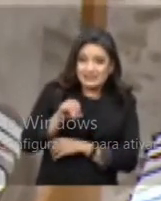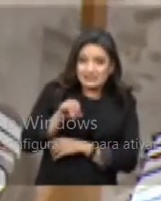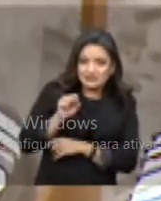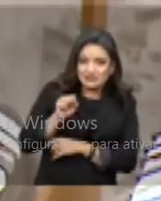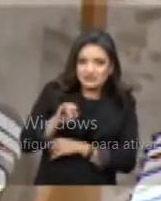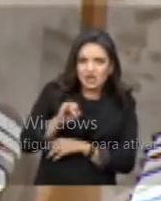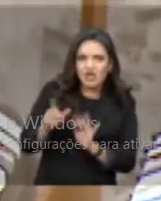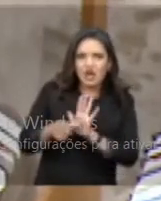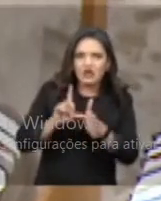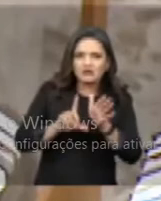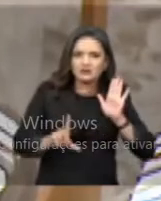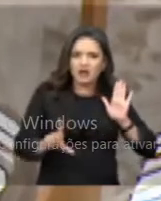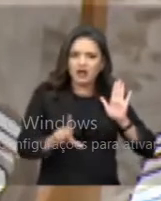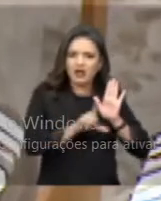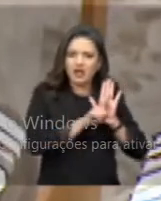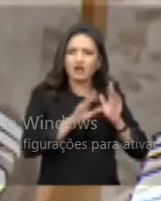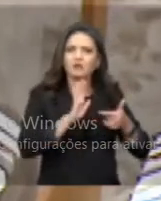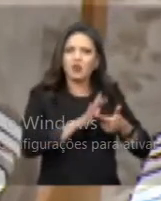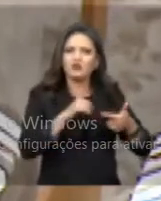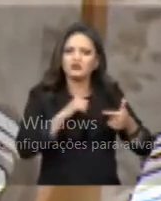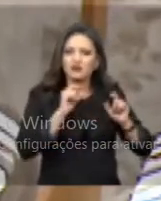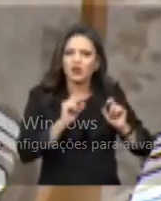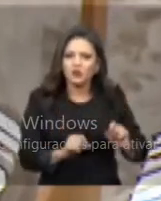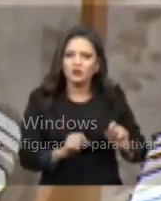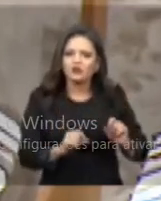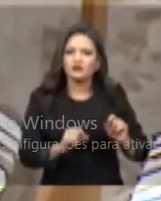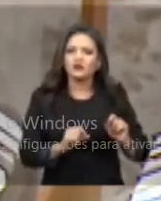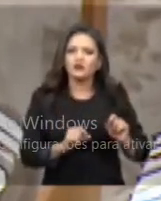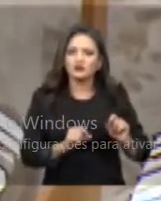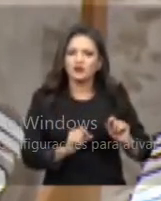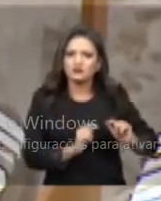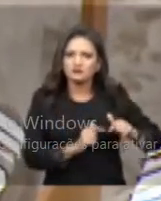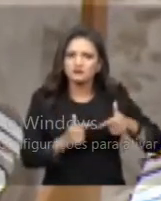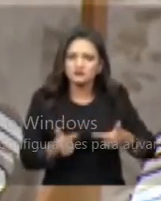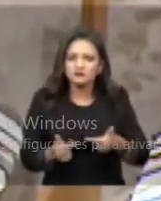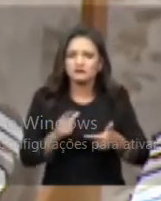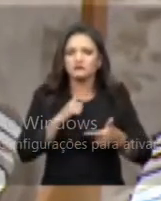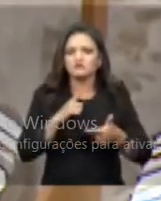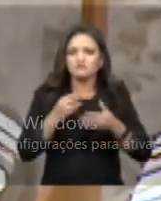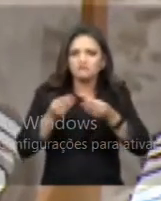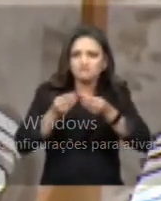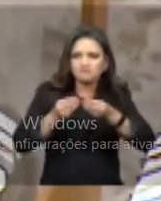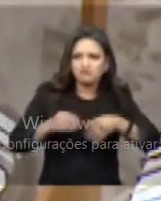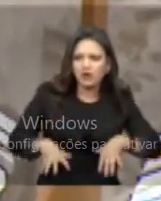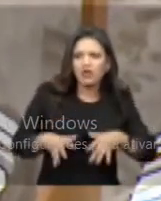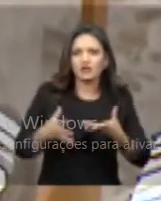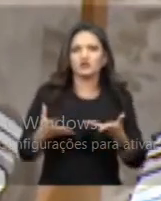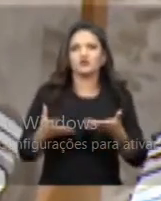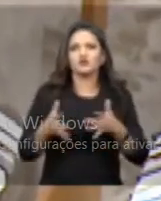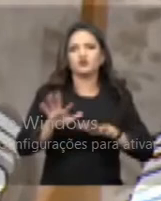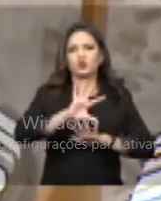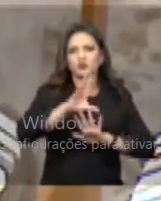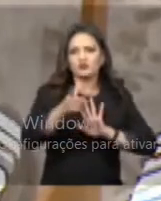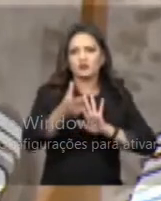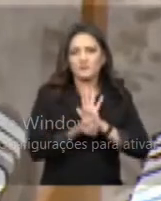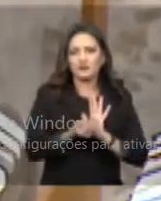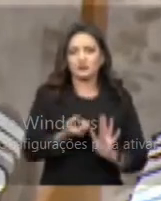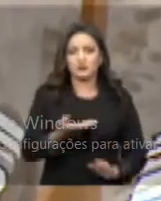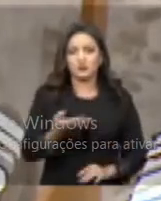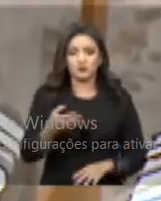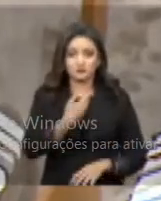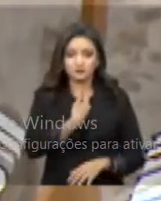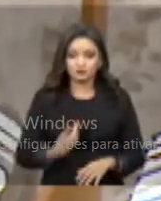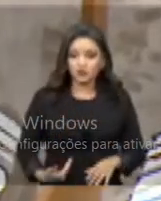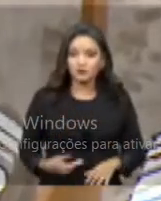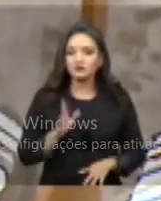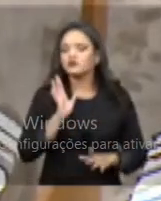a demonstração da existência de consciente ato causador de prejuízo ao patrimônio público era suficiente